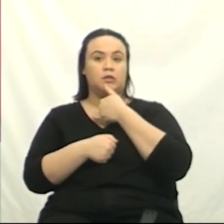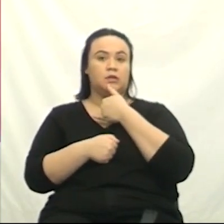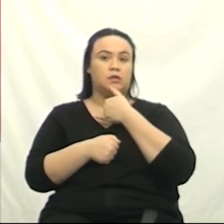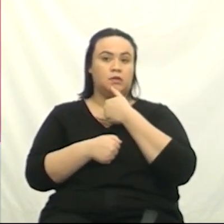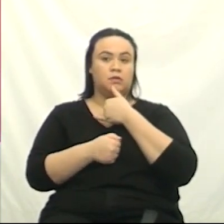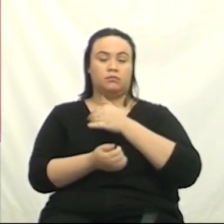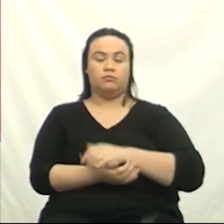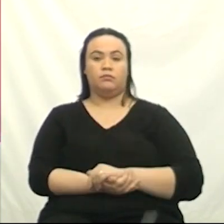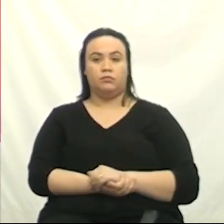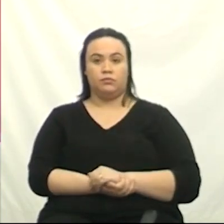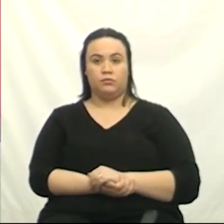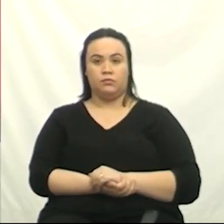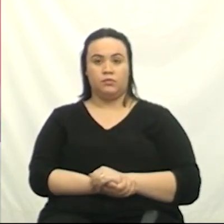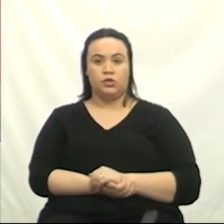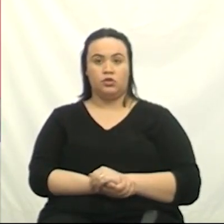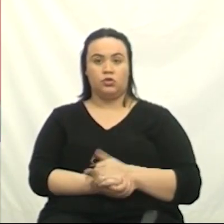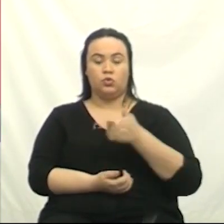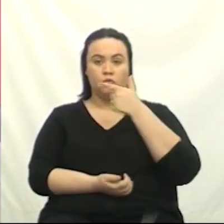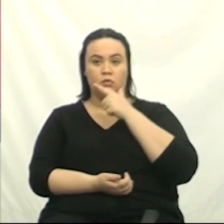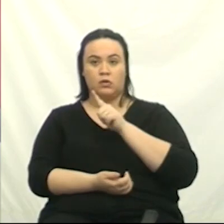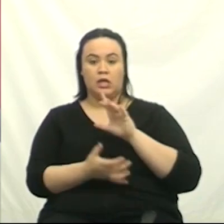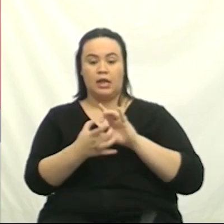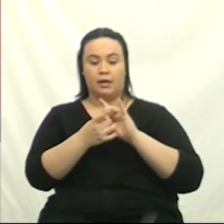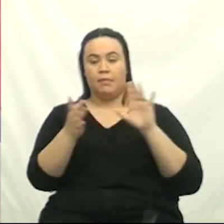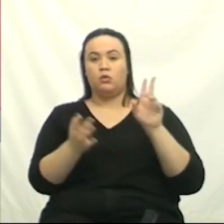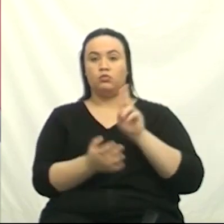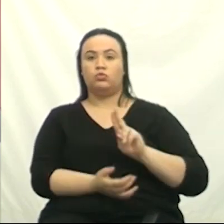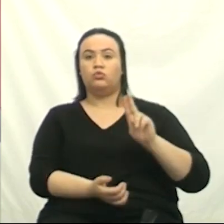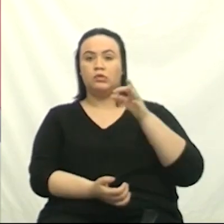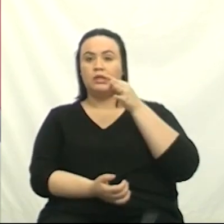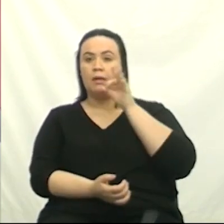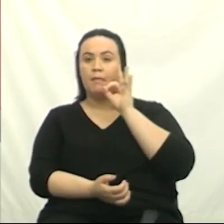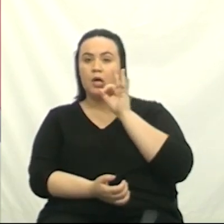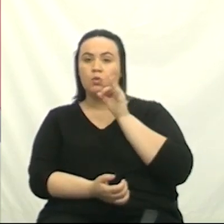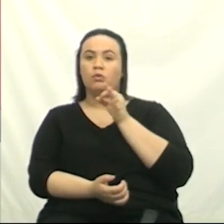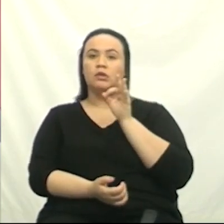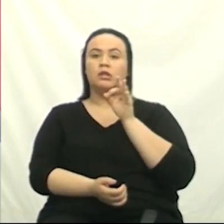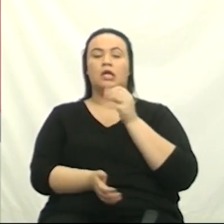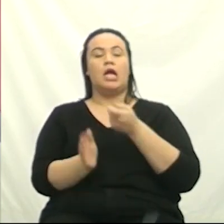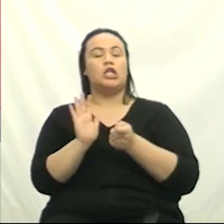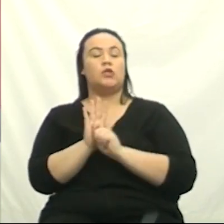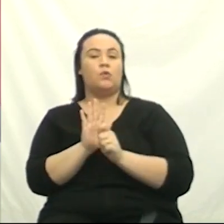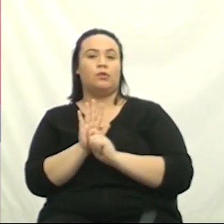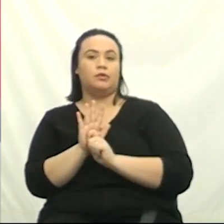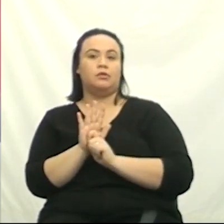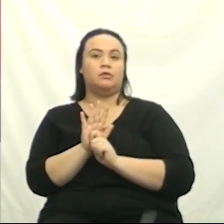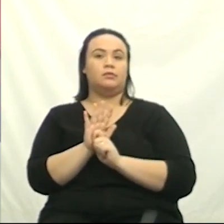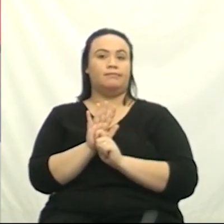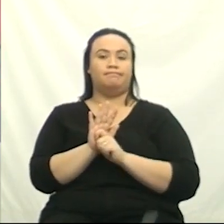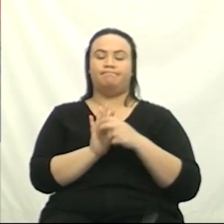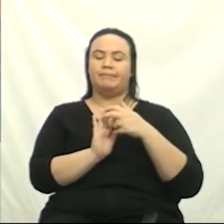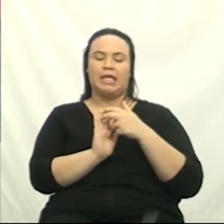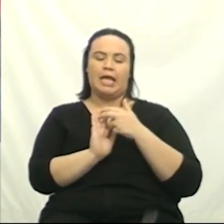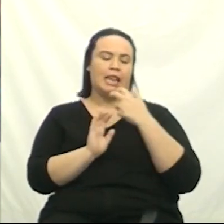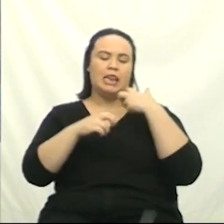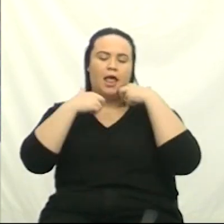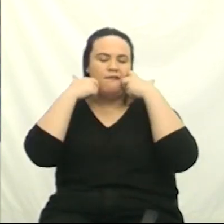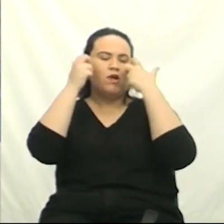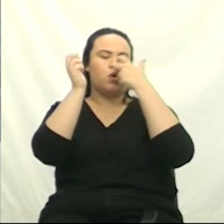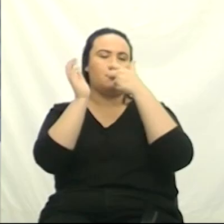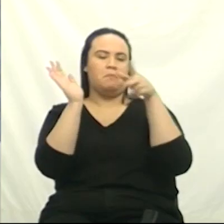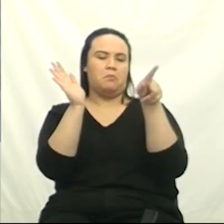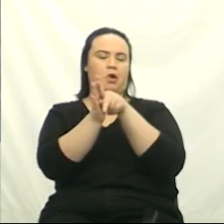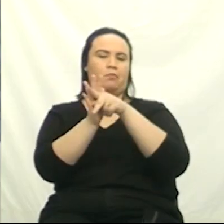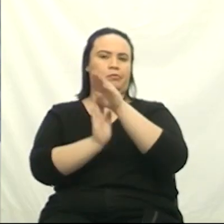chegar a esse ponto de liberar o pote da maconha das drogas no Brasil é vergonhoso pro Brasil é vergonhoso